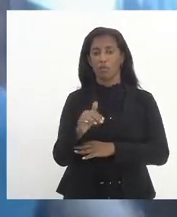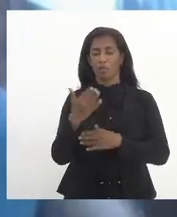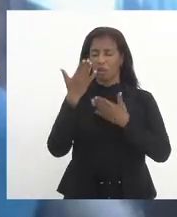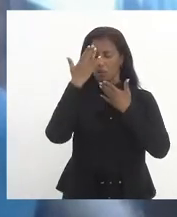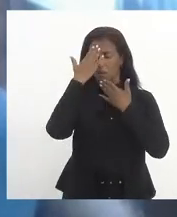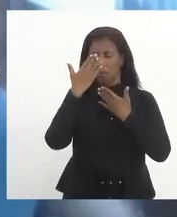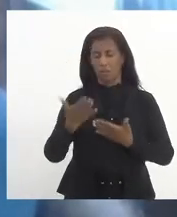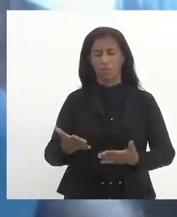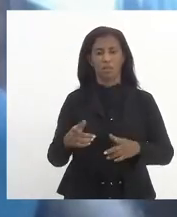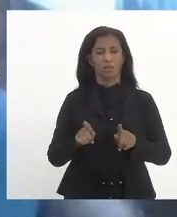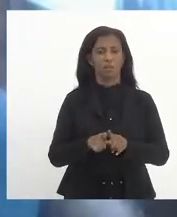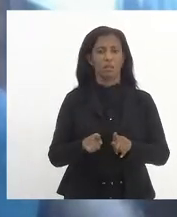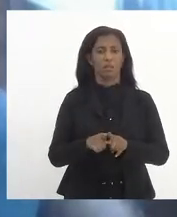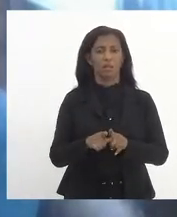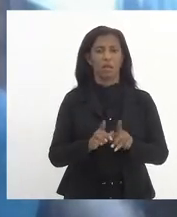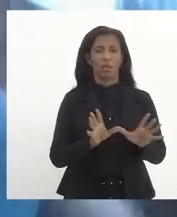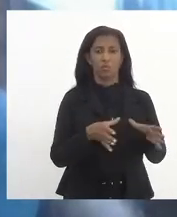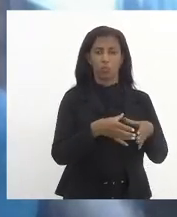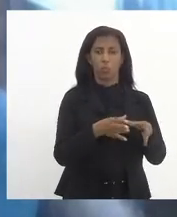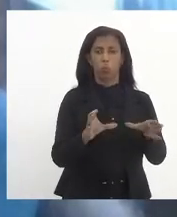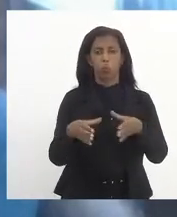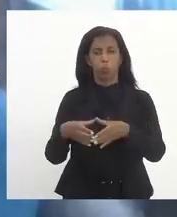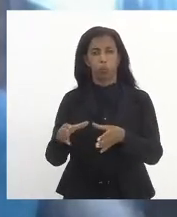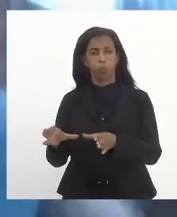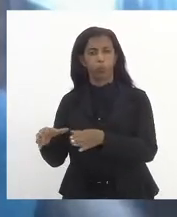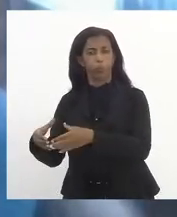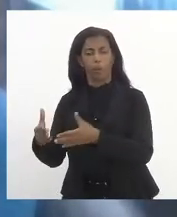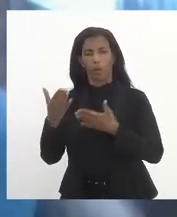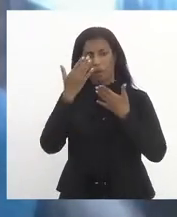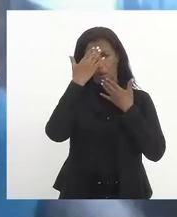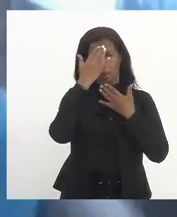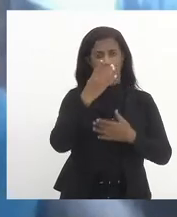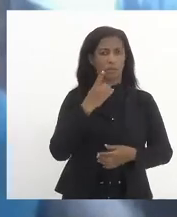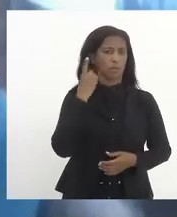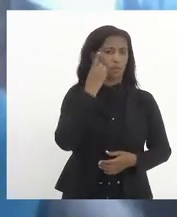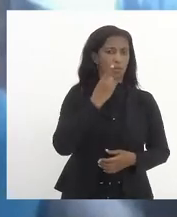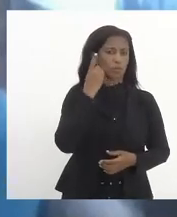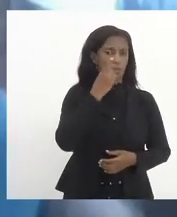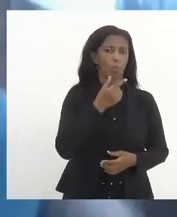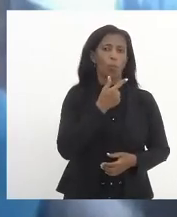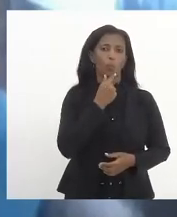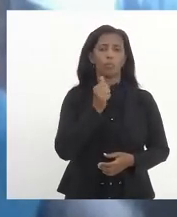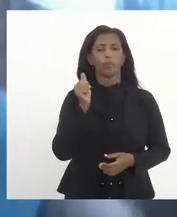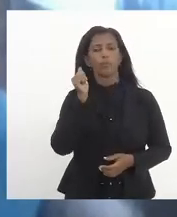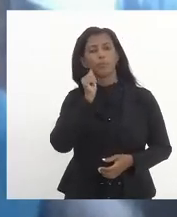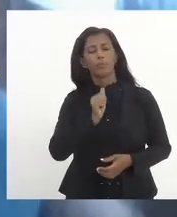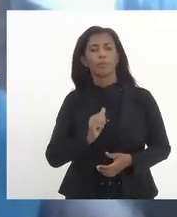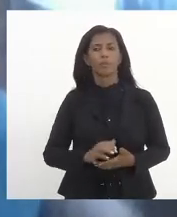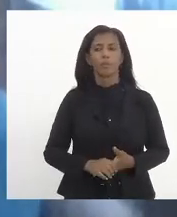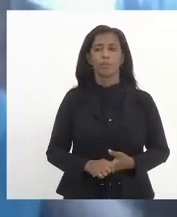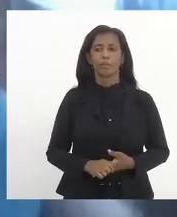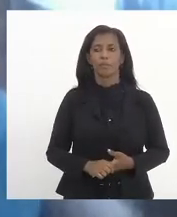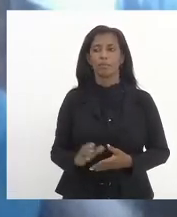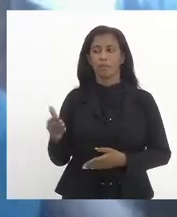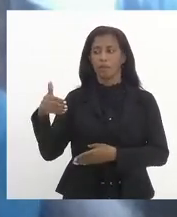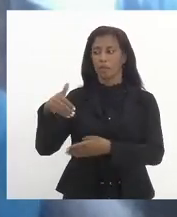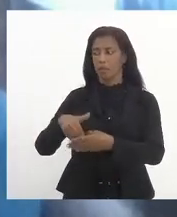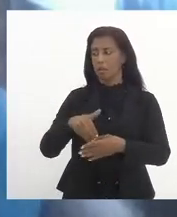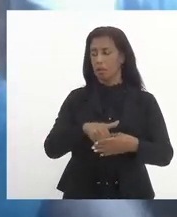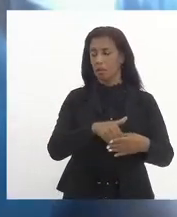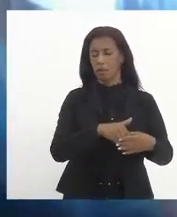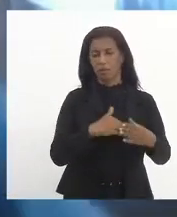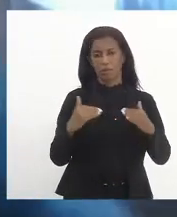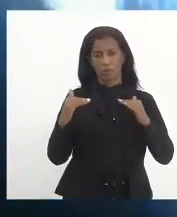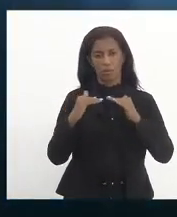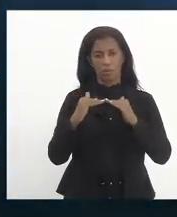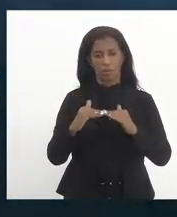agradecer às comissões, agradecer aos deputados e deputadas que votaram